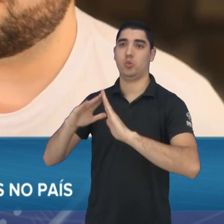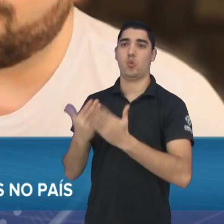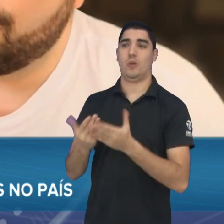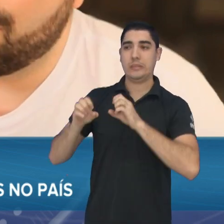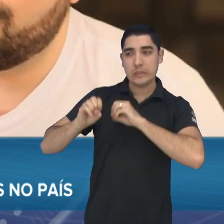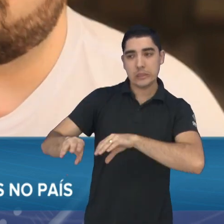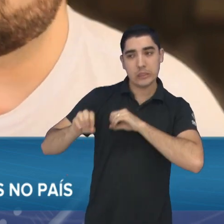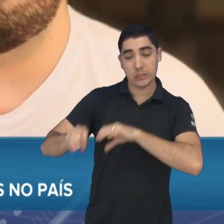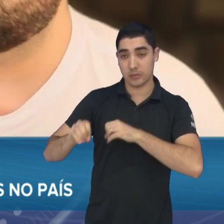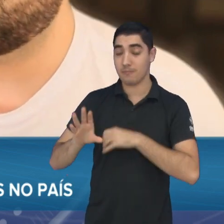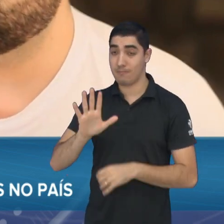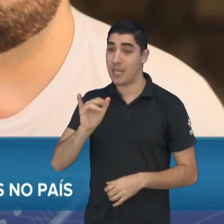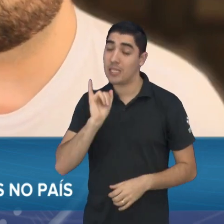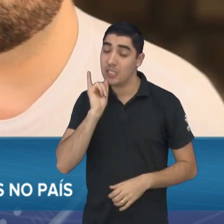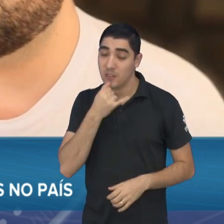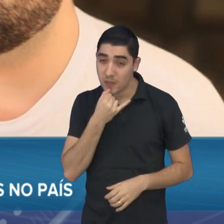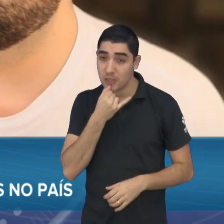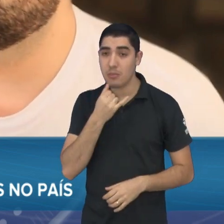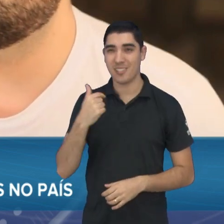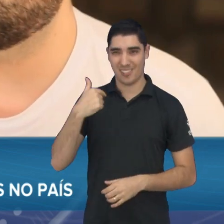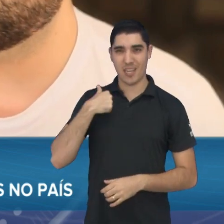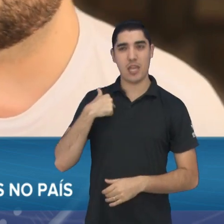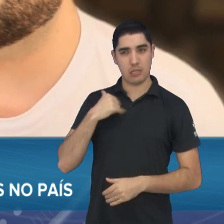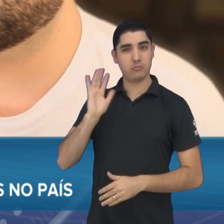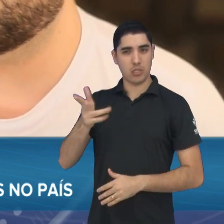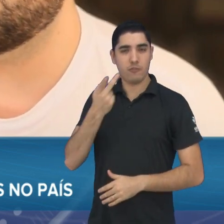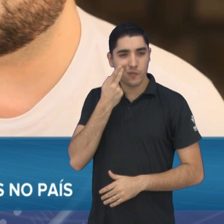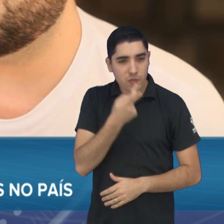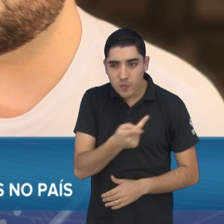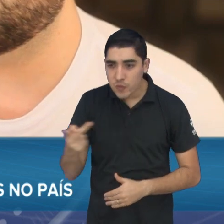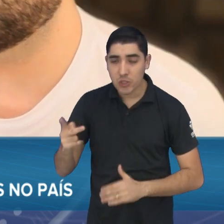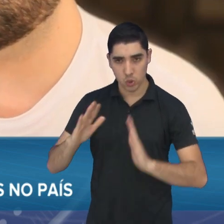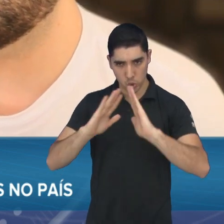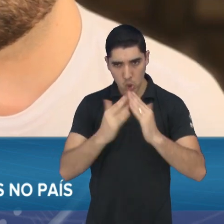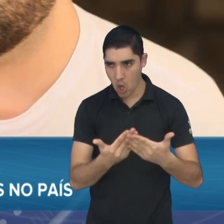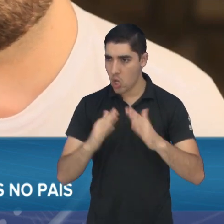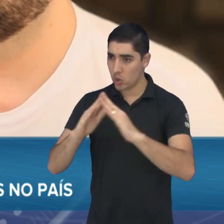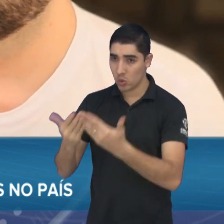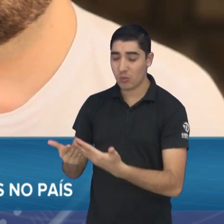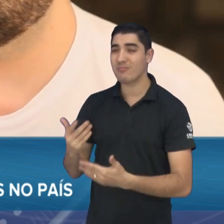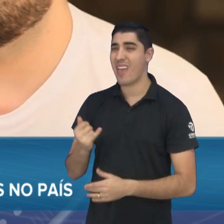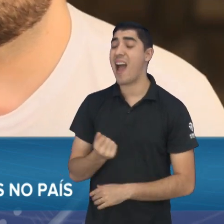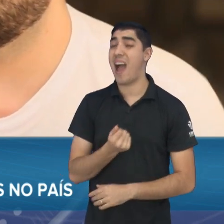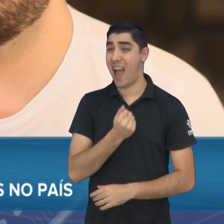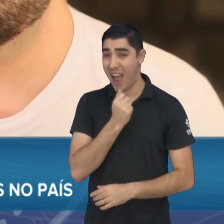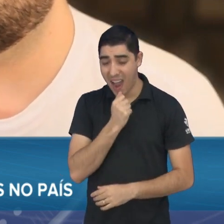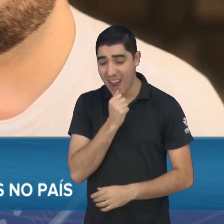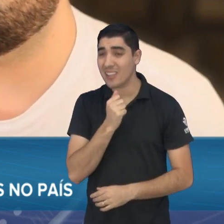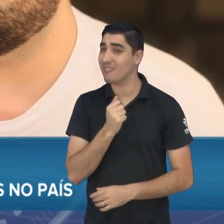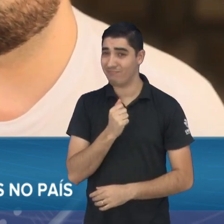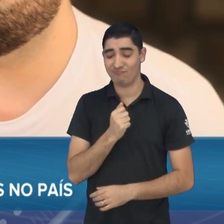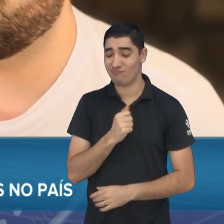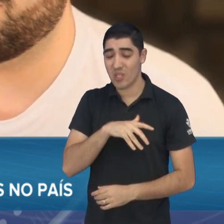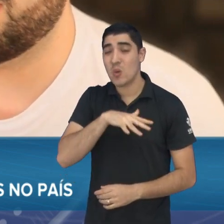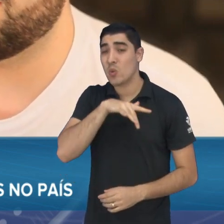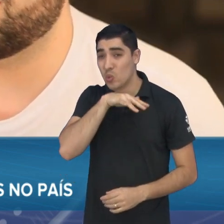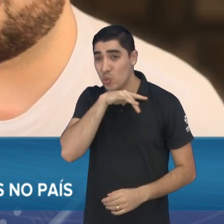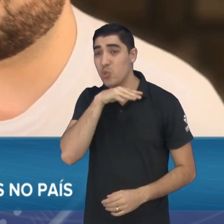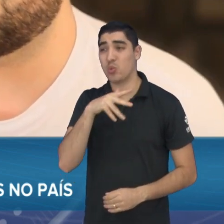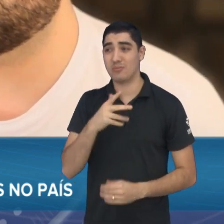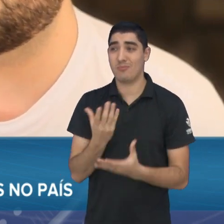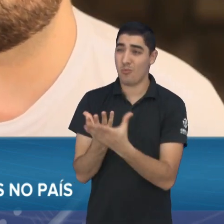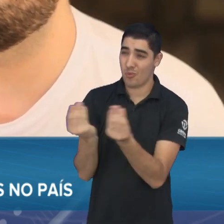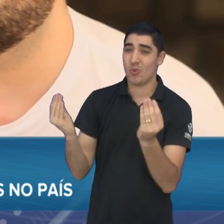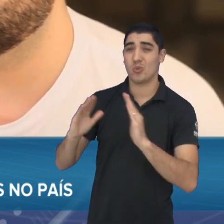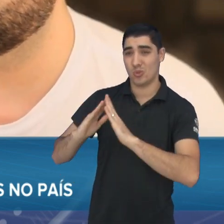infelizmente, por conta do meu trabalho, eu visito muitas escolas, eu posso dizer que a gente está muito aquém do necessário para